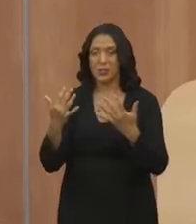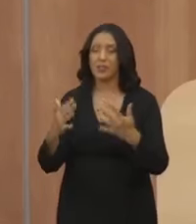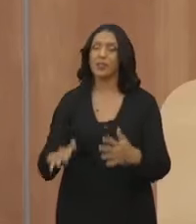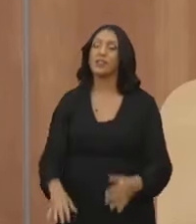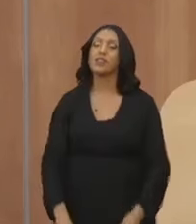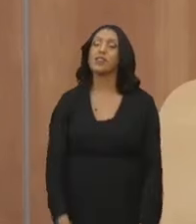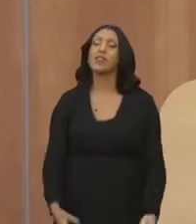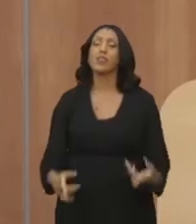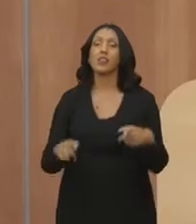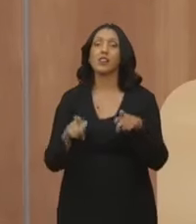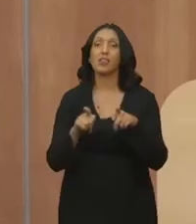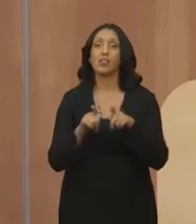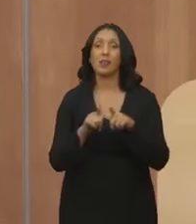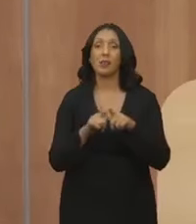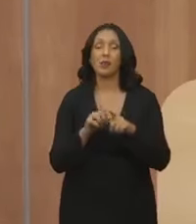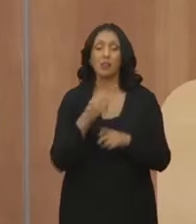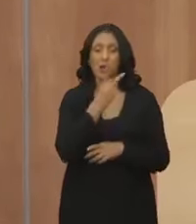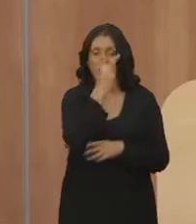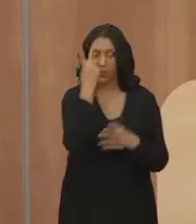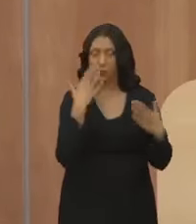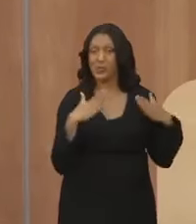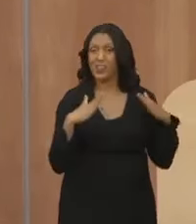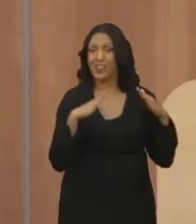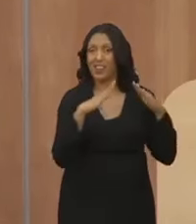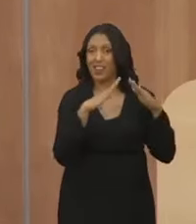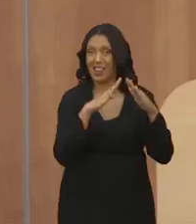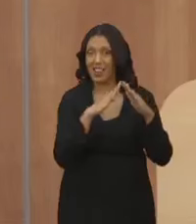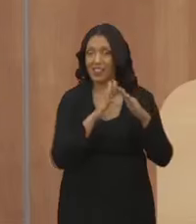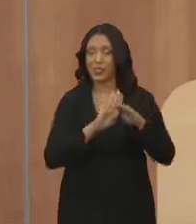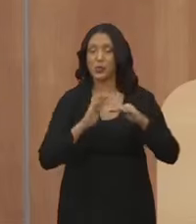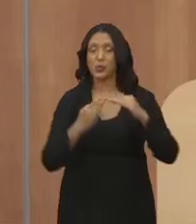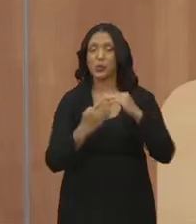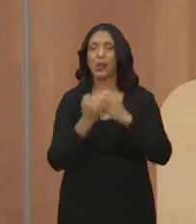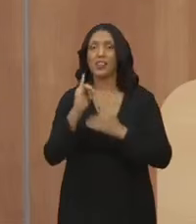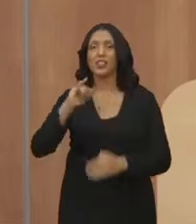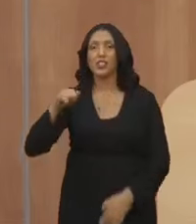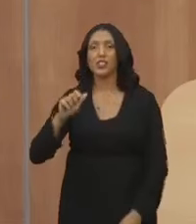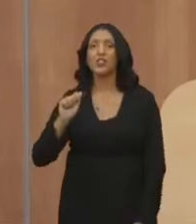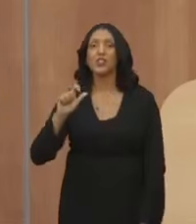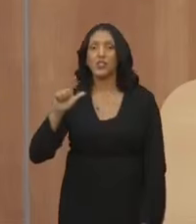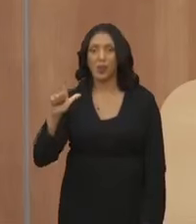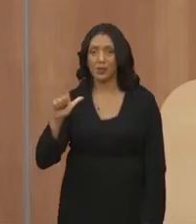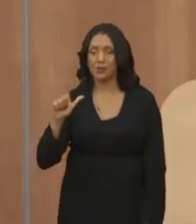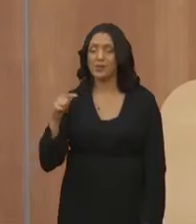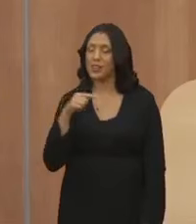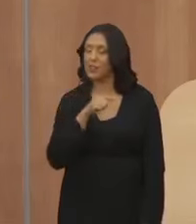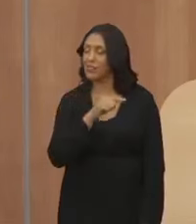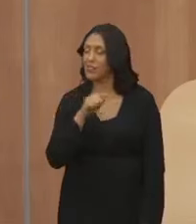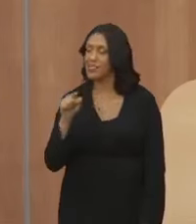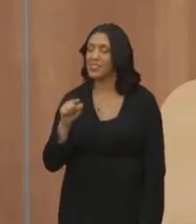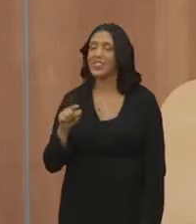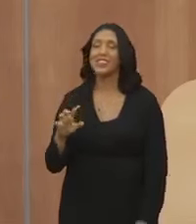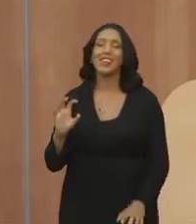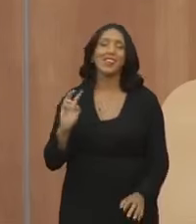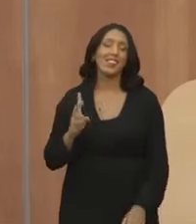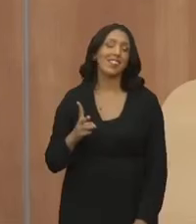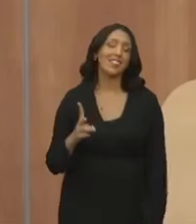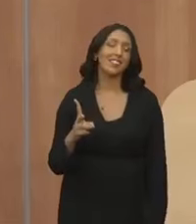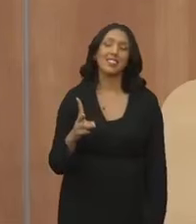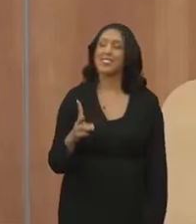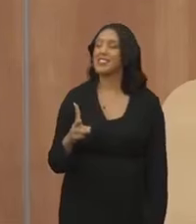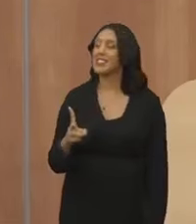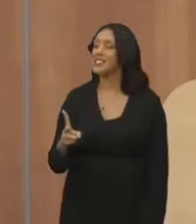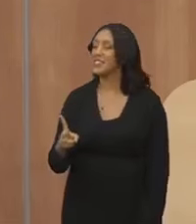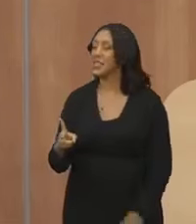muito importante falar com vocês, e sempre que vou lá sou bem recepcionado, porque é